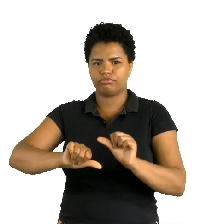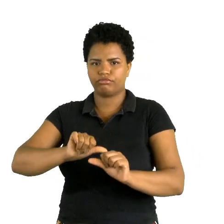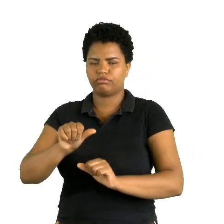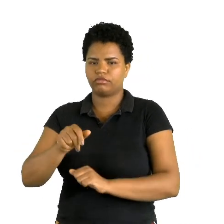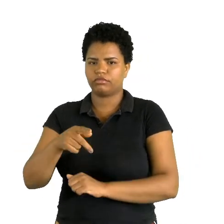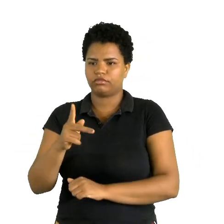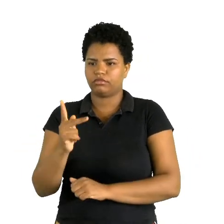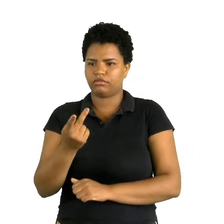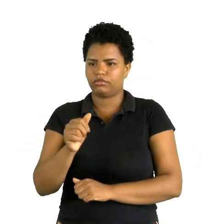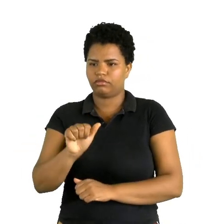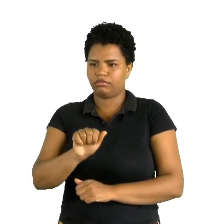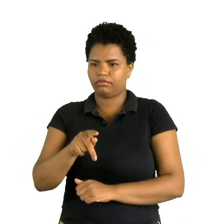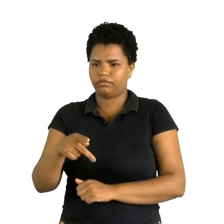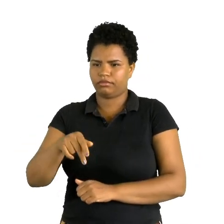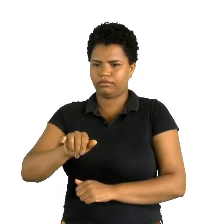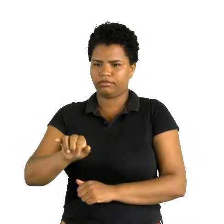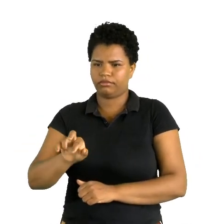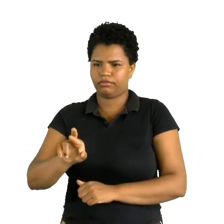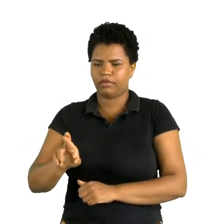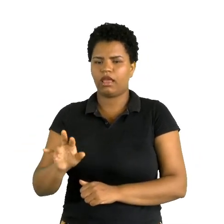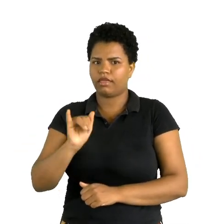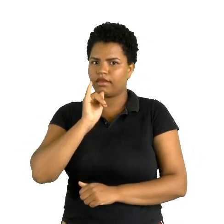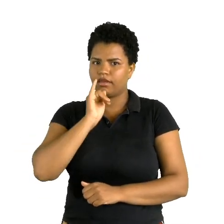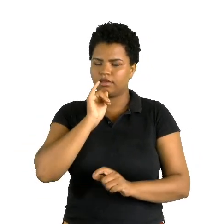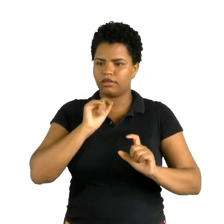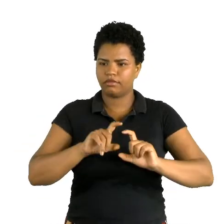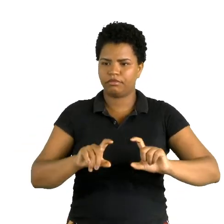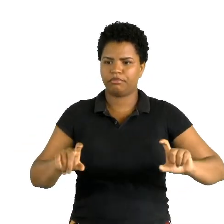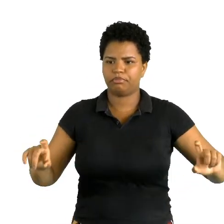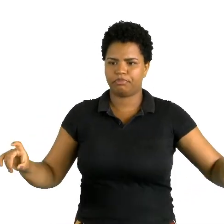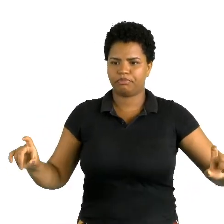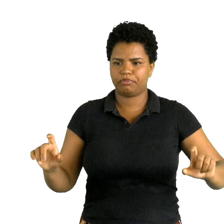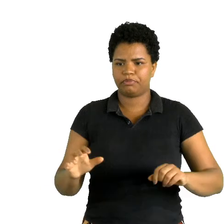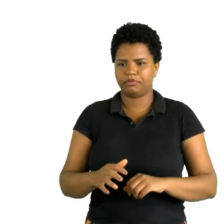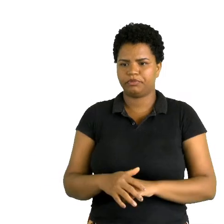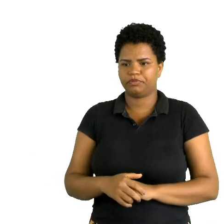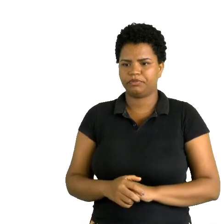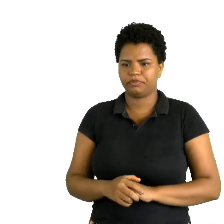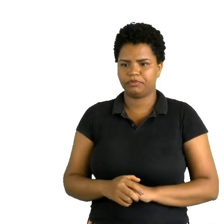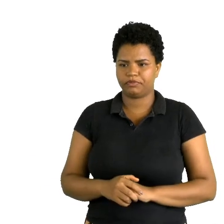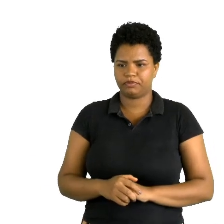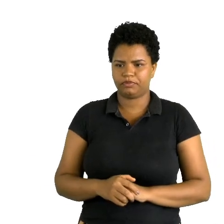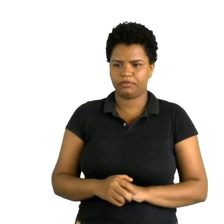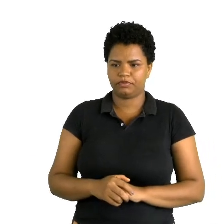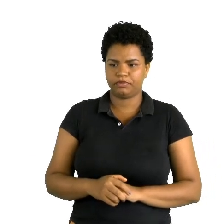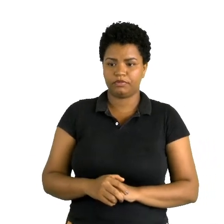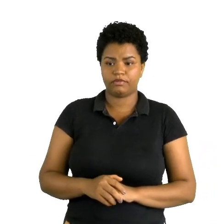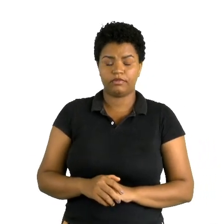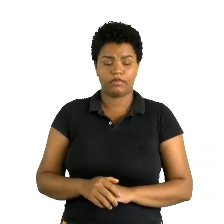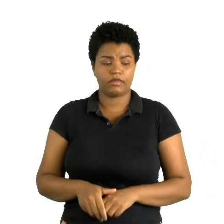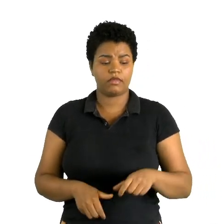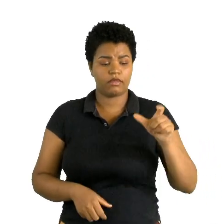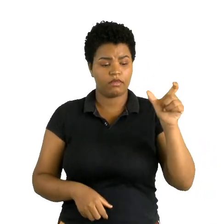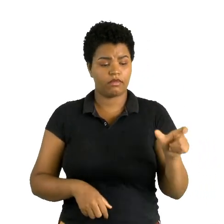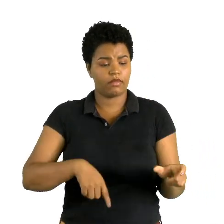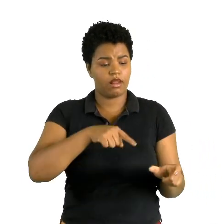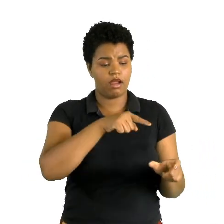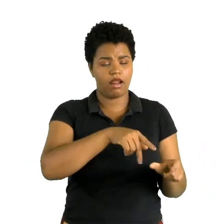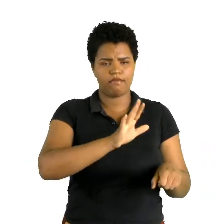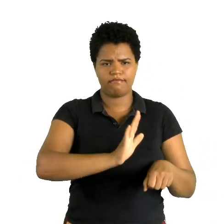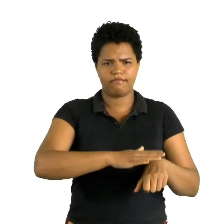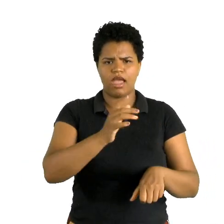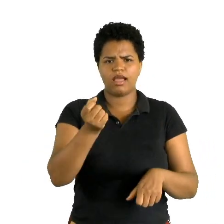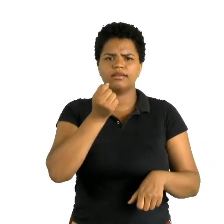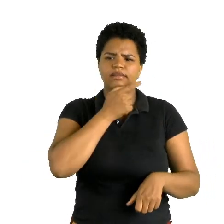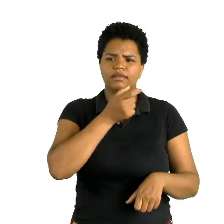palavras. He's funnier than me. He is funnier than me. Ele é mais engraçado